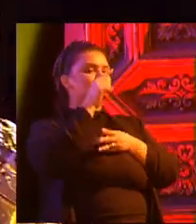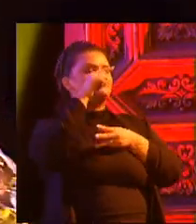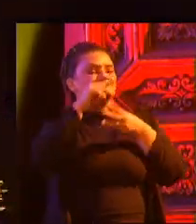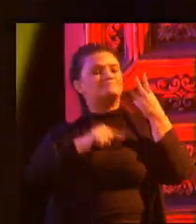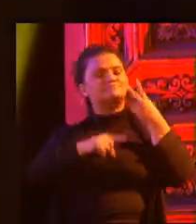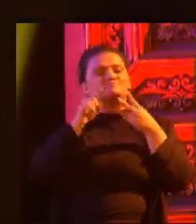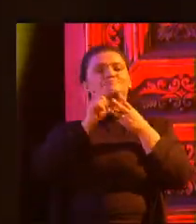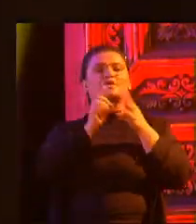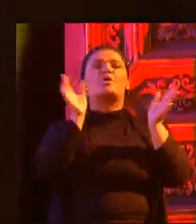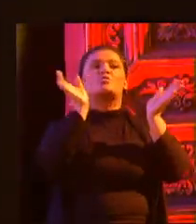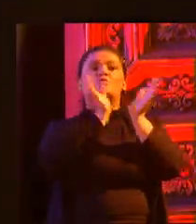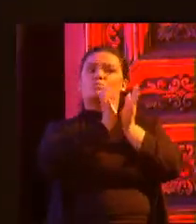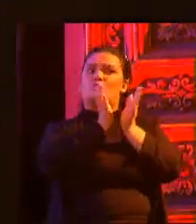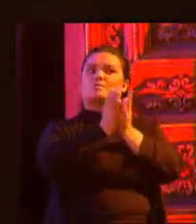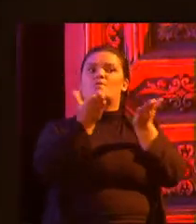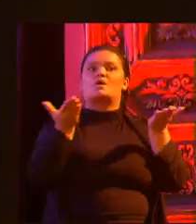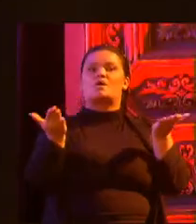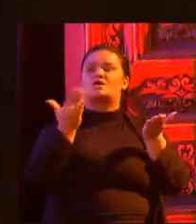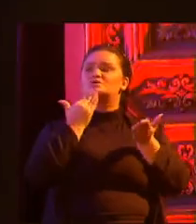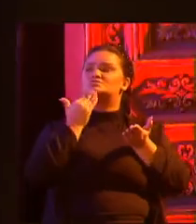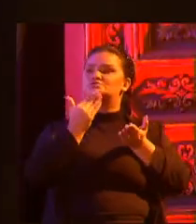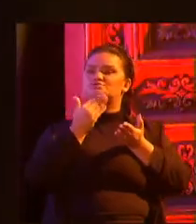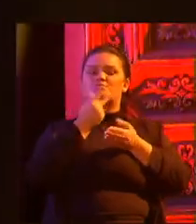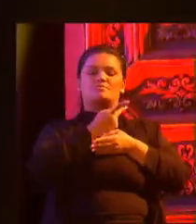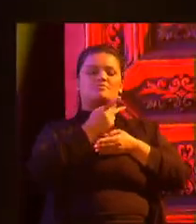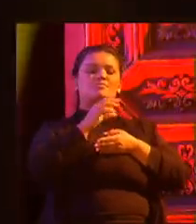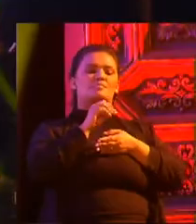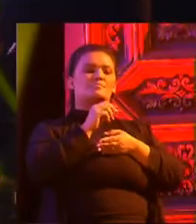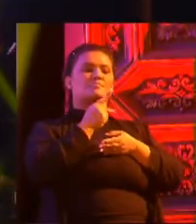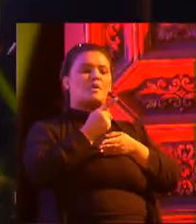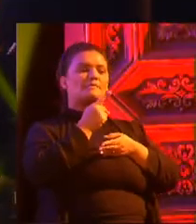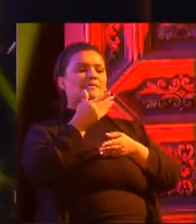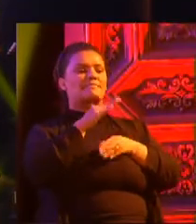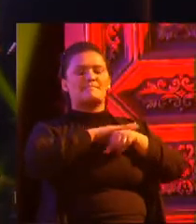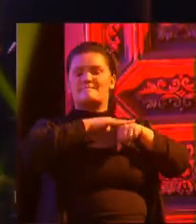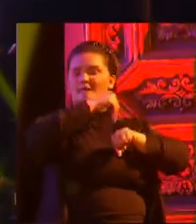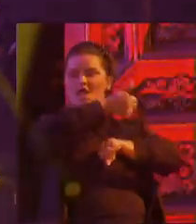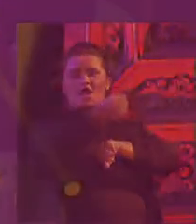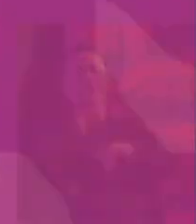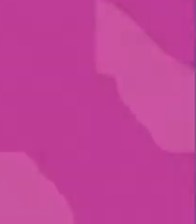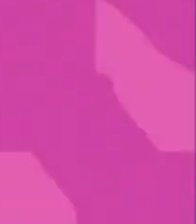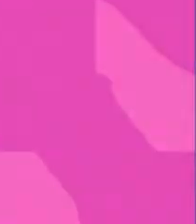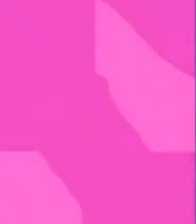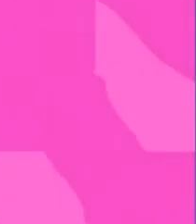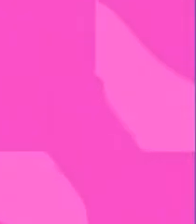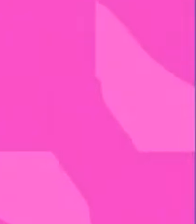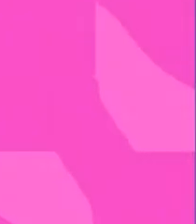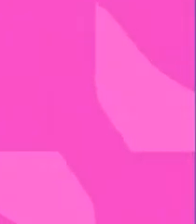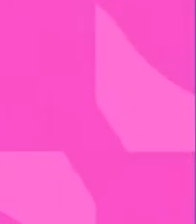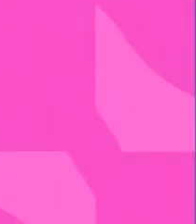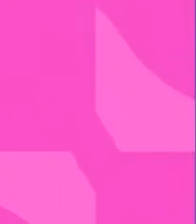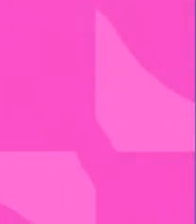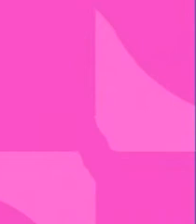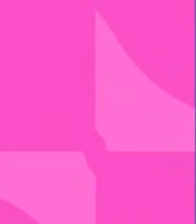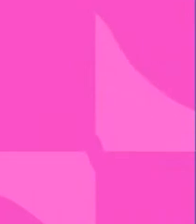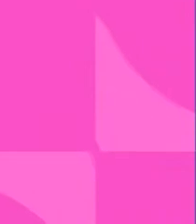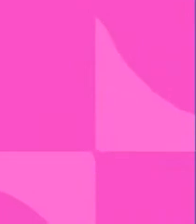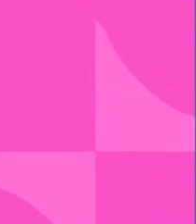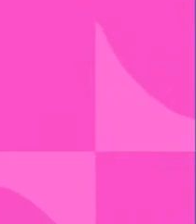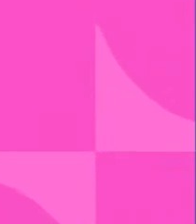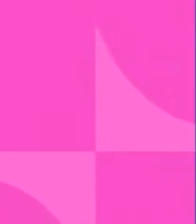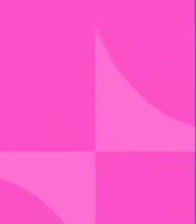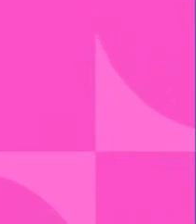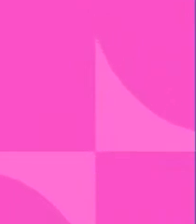na categoria Pop. Melhor intérprete, solta o vídeo. Pop, rock,